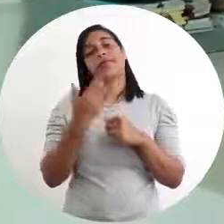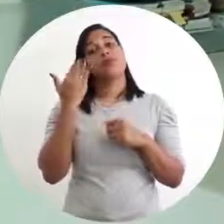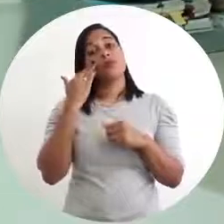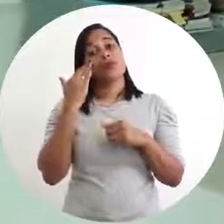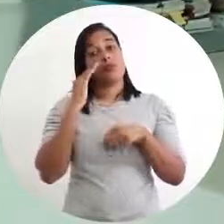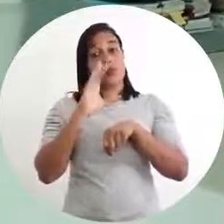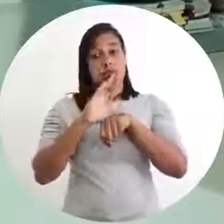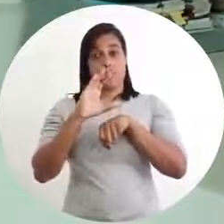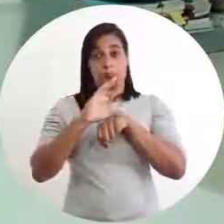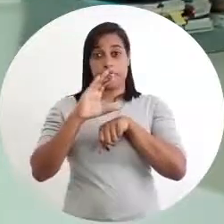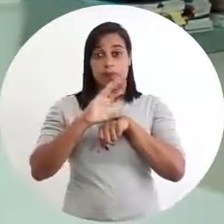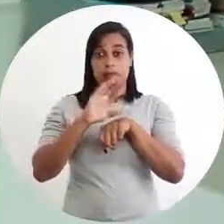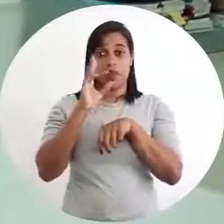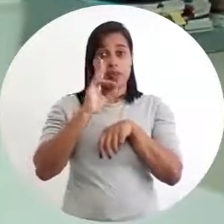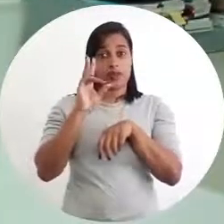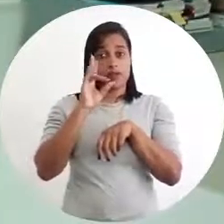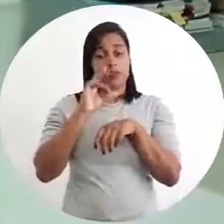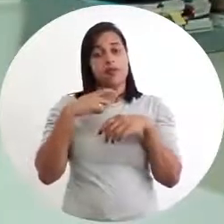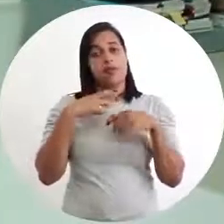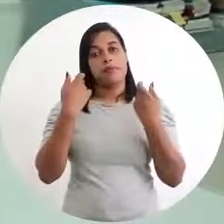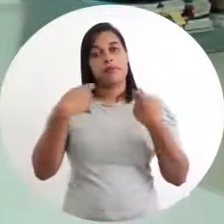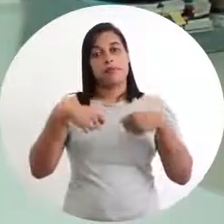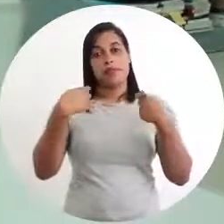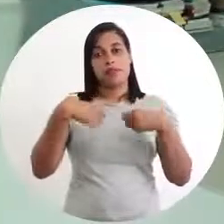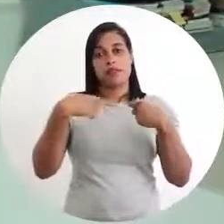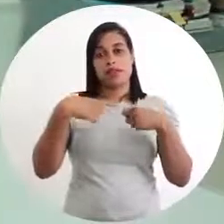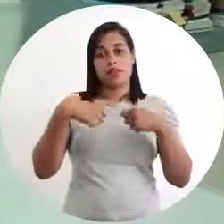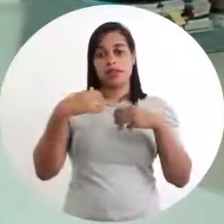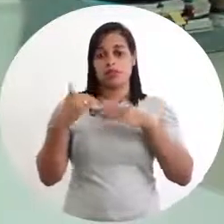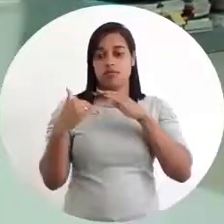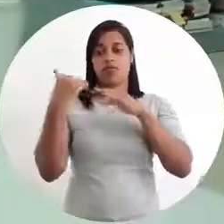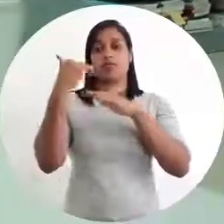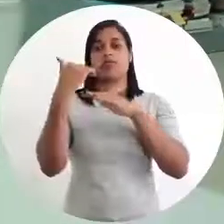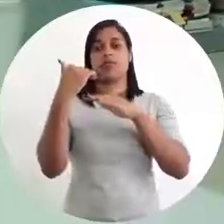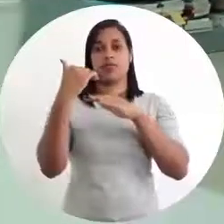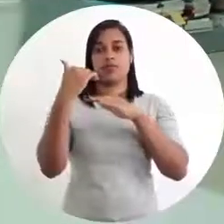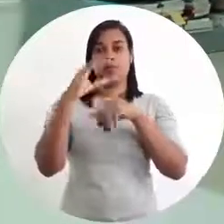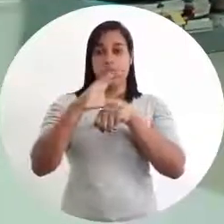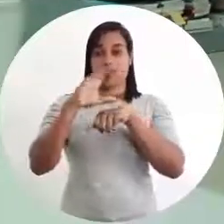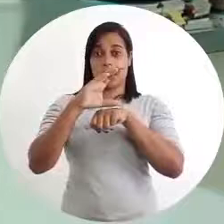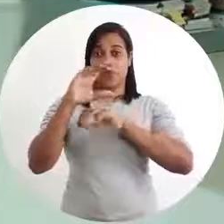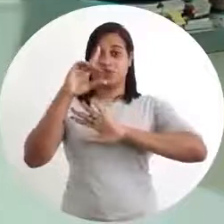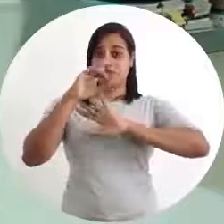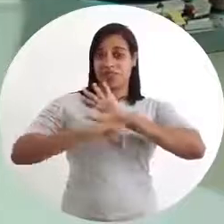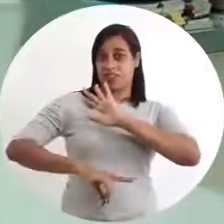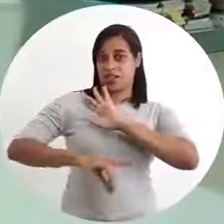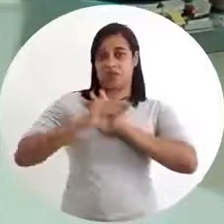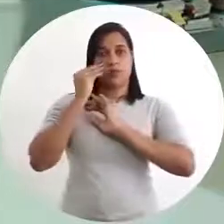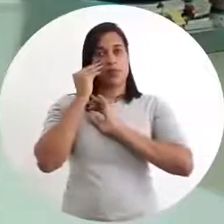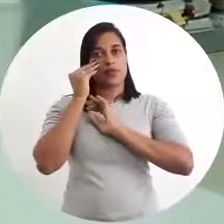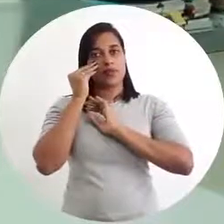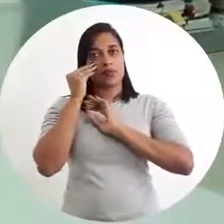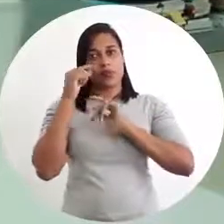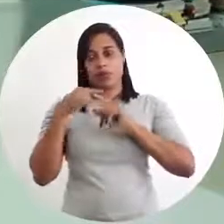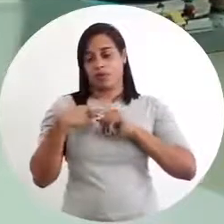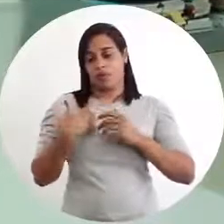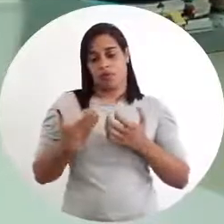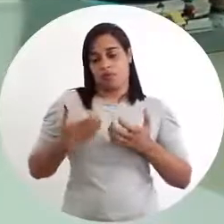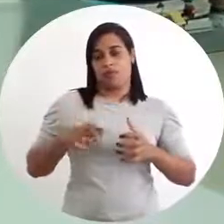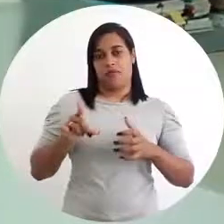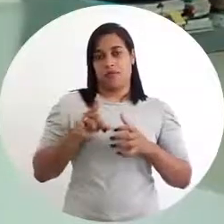eu sei que o curso que a gente vai ver exige um nível um pouco abaixo do curso de Direito especificamente, afinal não vou querer